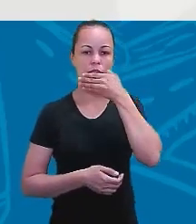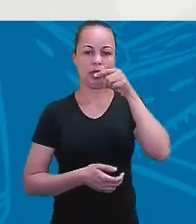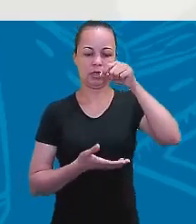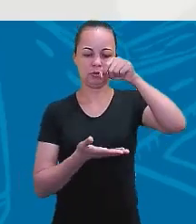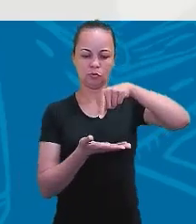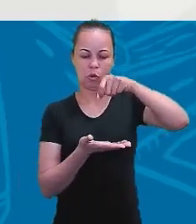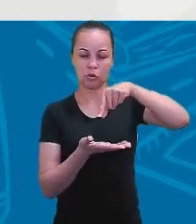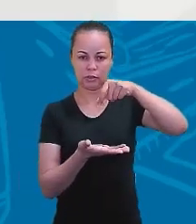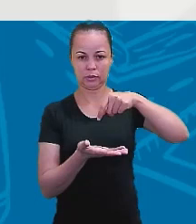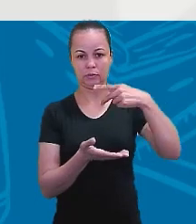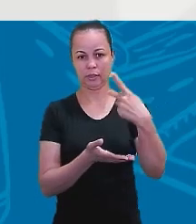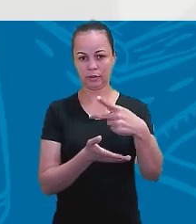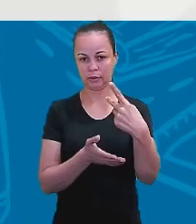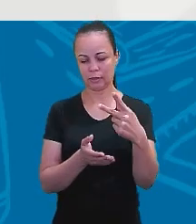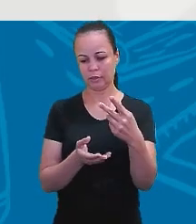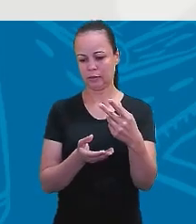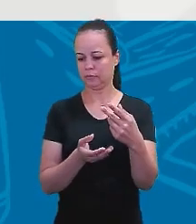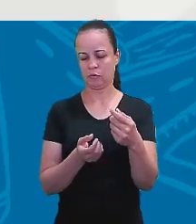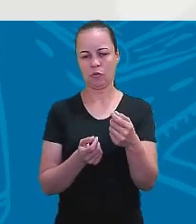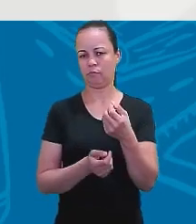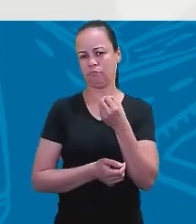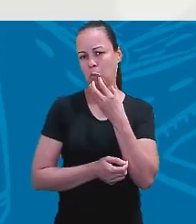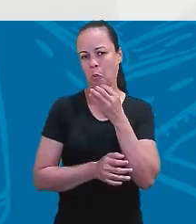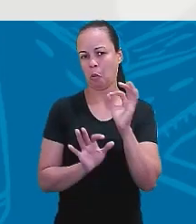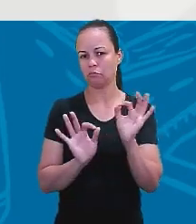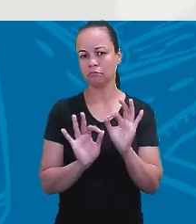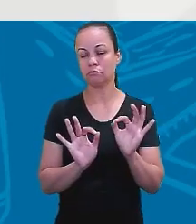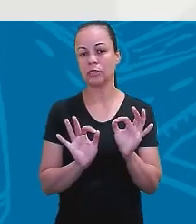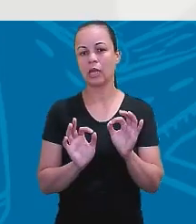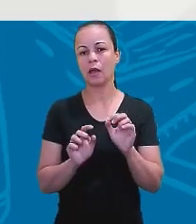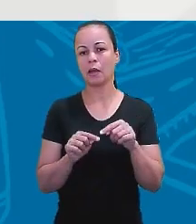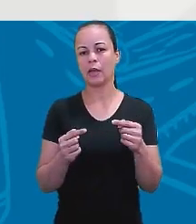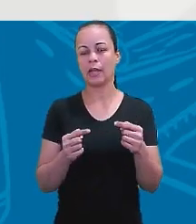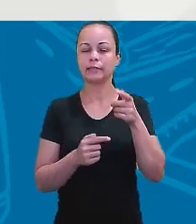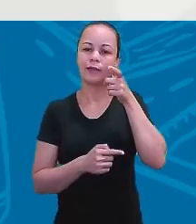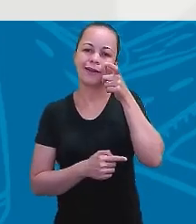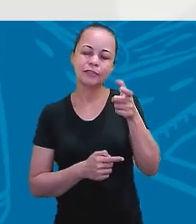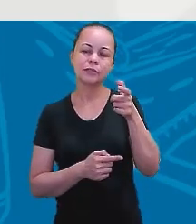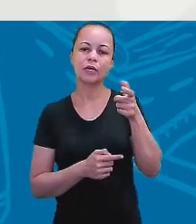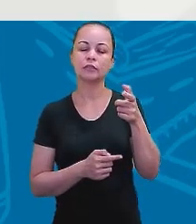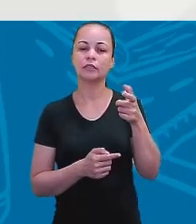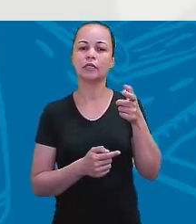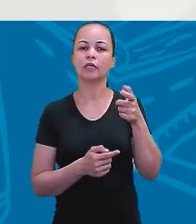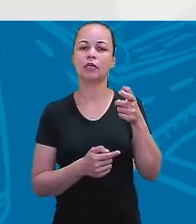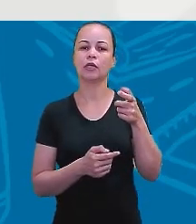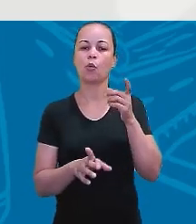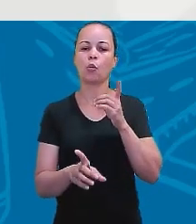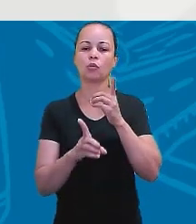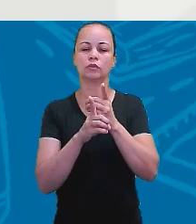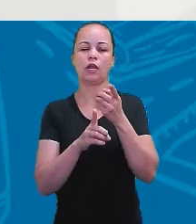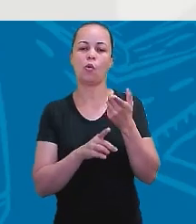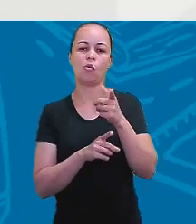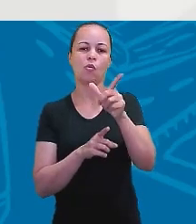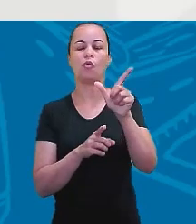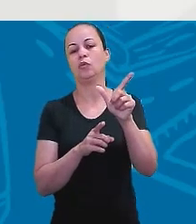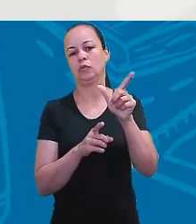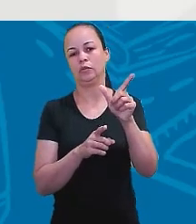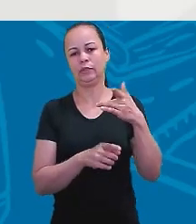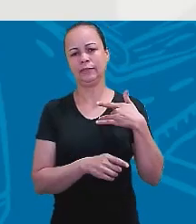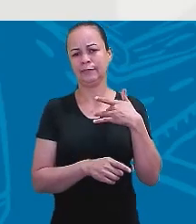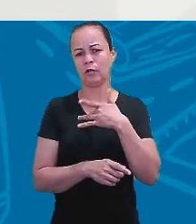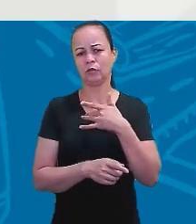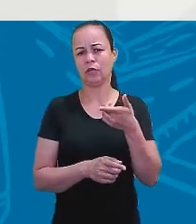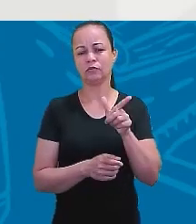substância talvez não seja a melhor opção. Talvez é possível e é interessante encontrar opções muito mais saudáveis. Até, quem